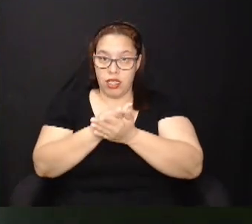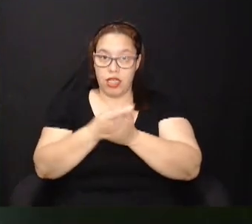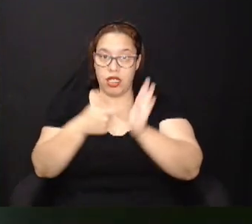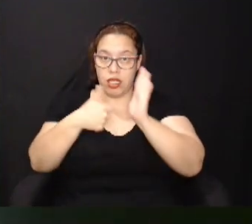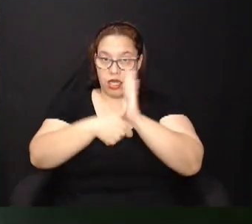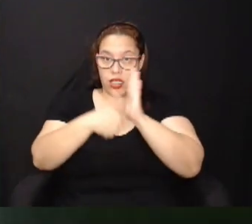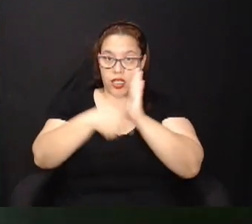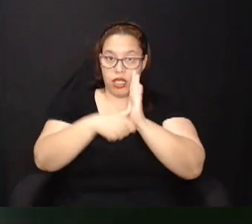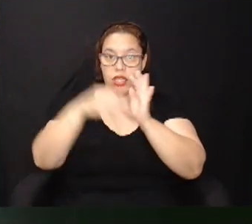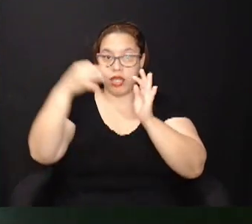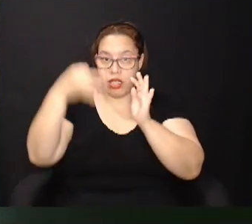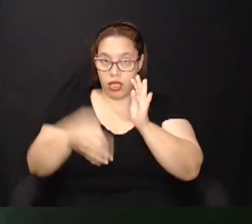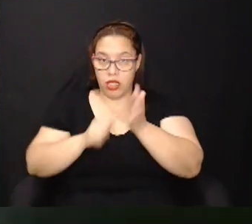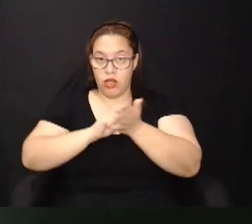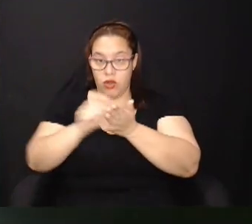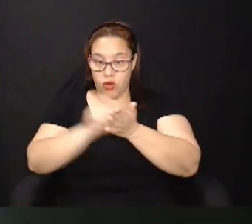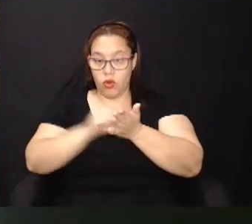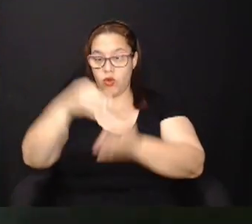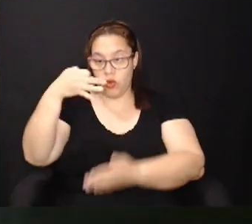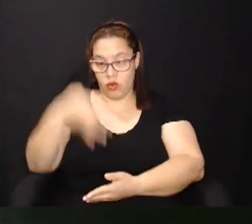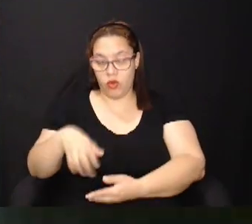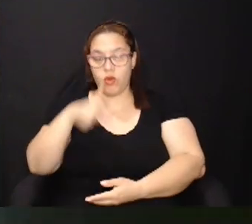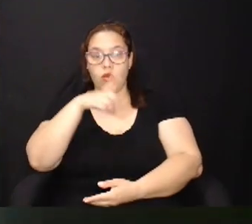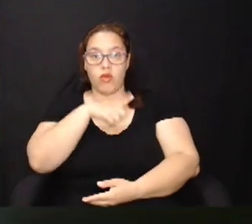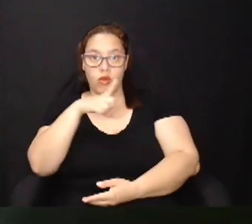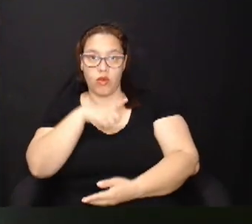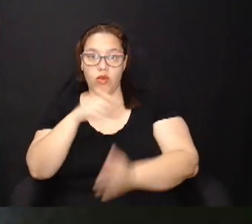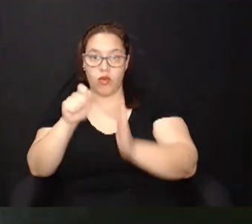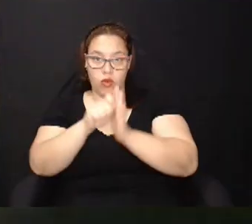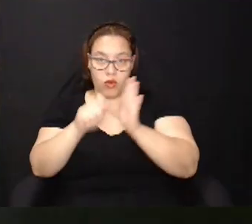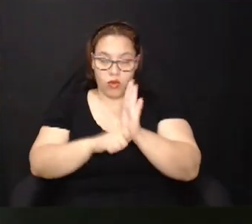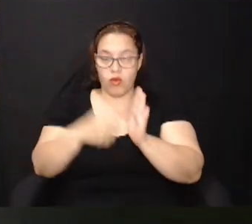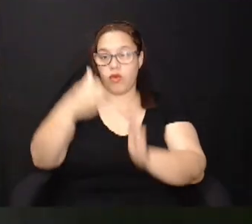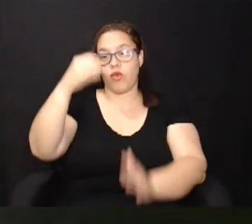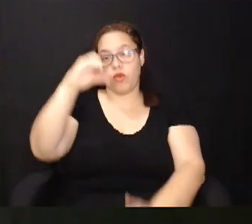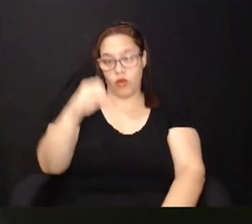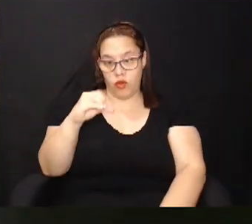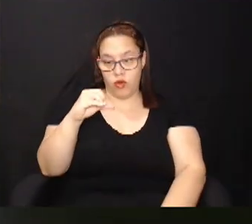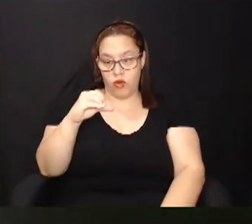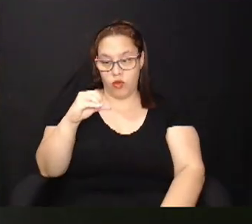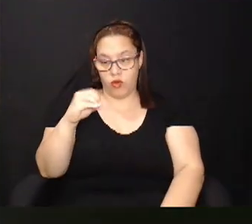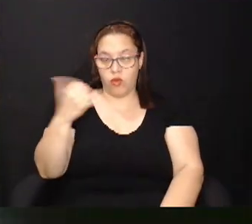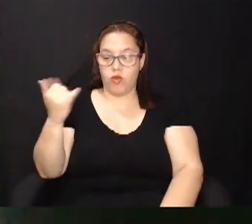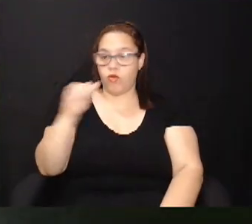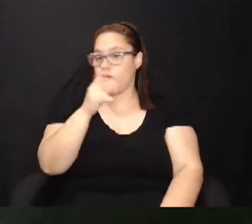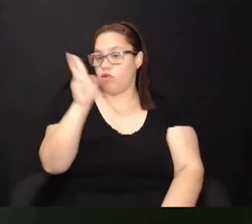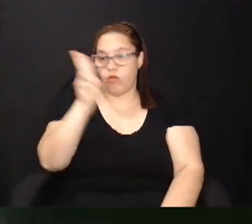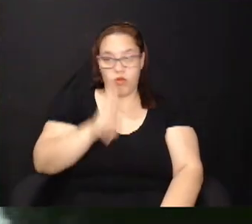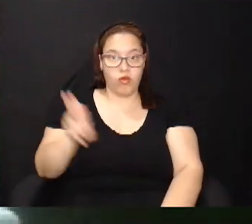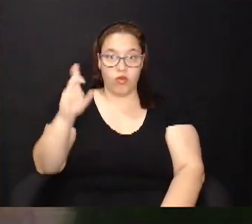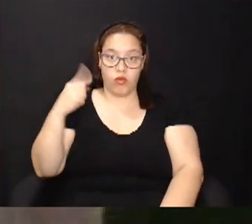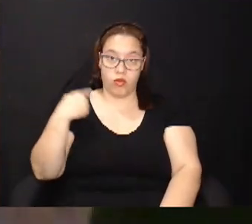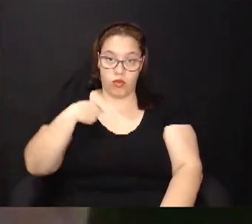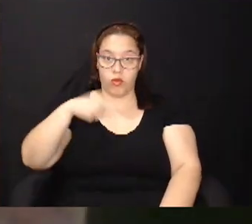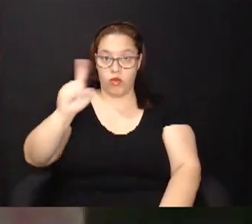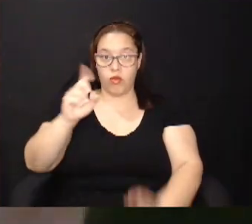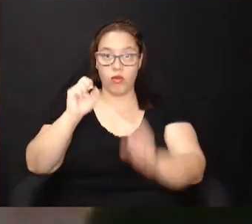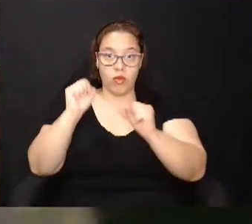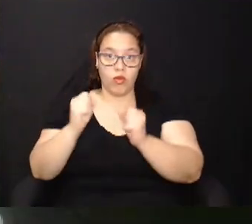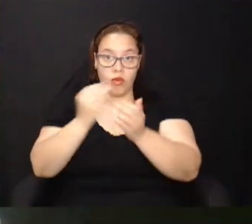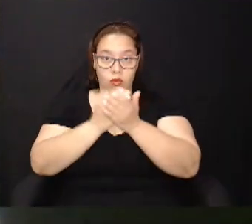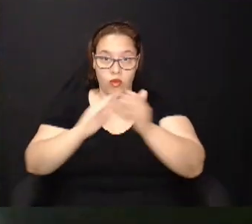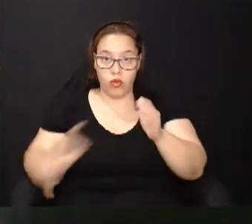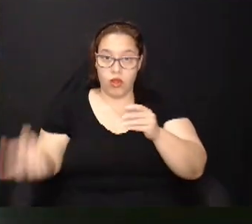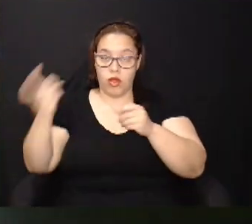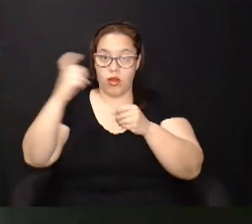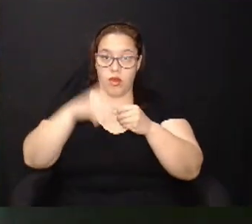que corrija isso. Você tem também o artigo 19, que fala que a companhia, se você não usar o voo de ida, ela pode derrubar a sua volta, mas que ela